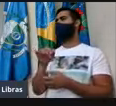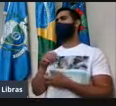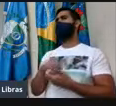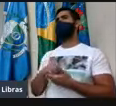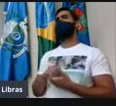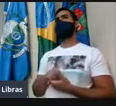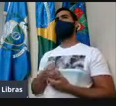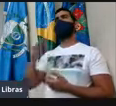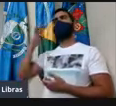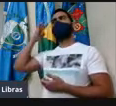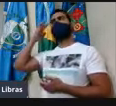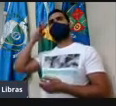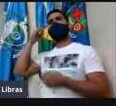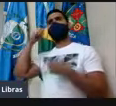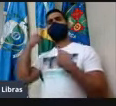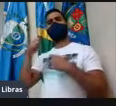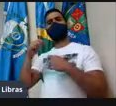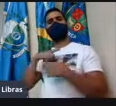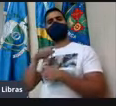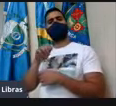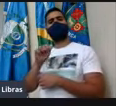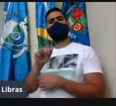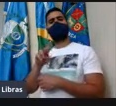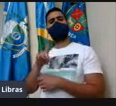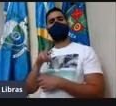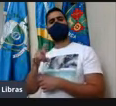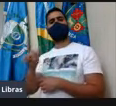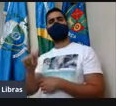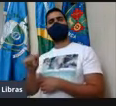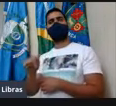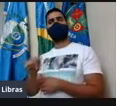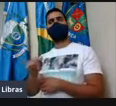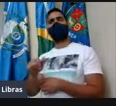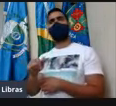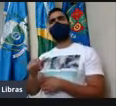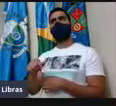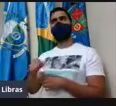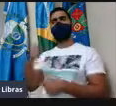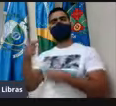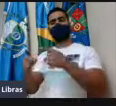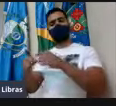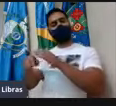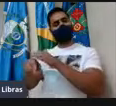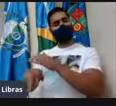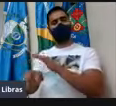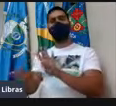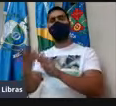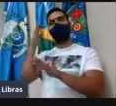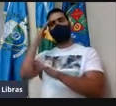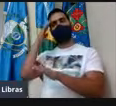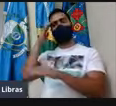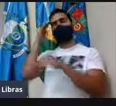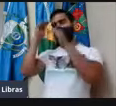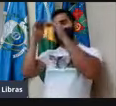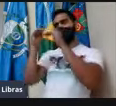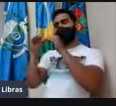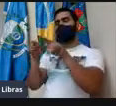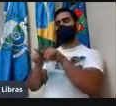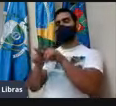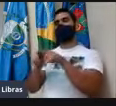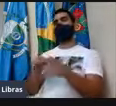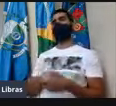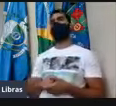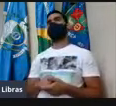uma necessidade de uma audiência pública, de um debate mais aprofundado, eu peço muita compreensão dos senhores em relação a